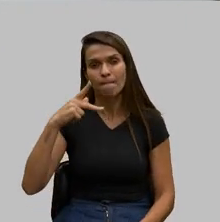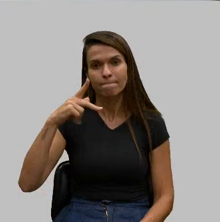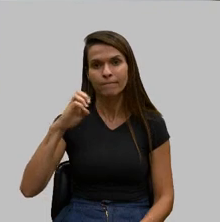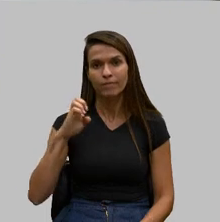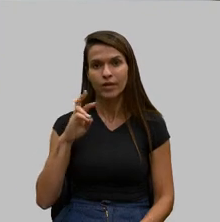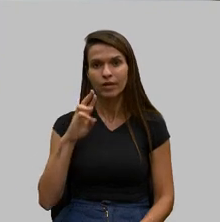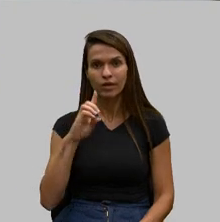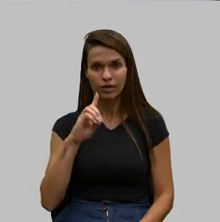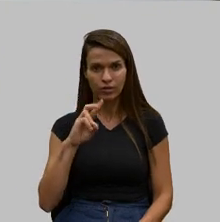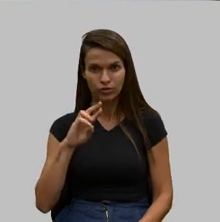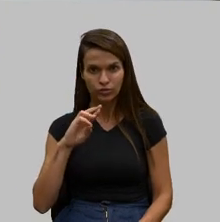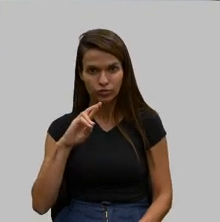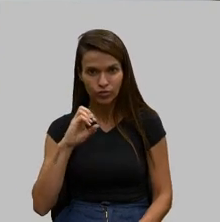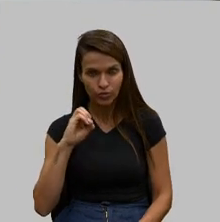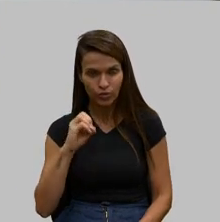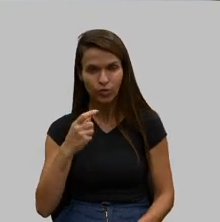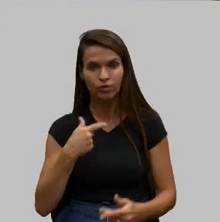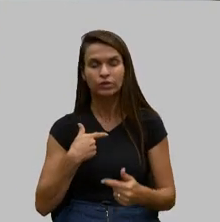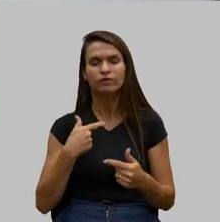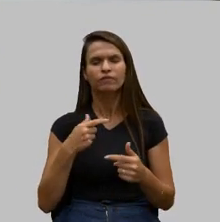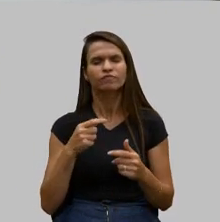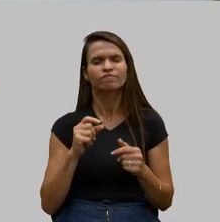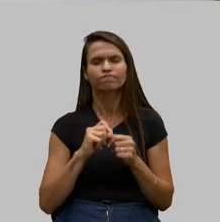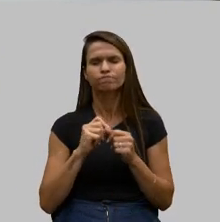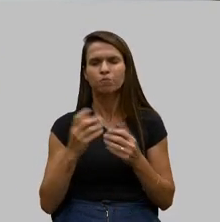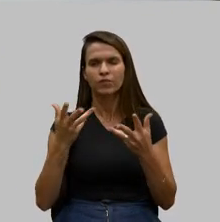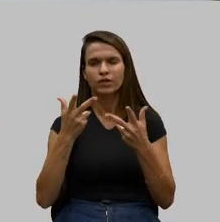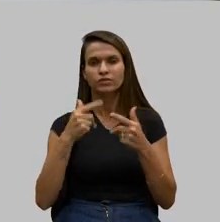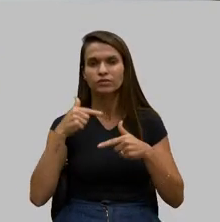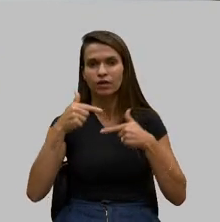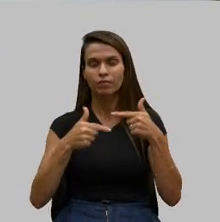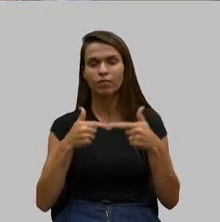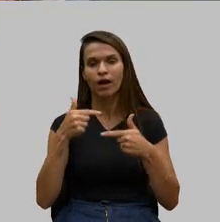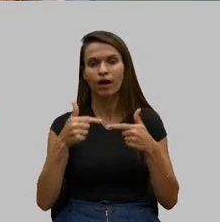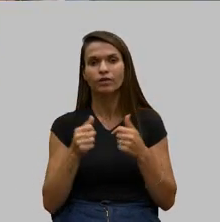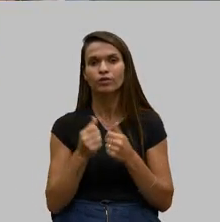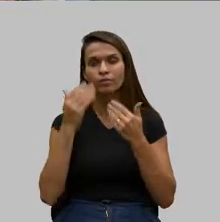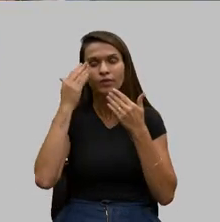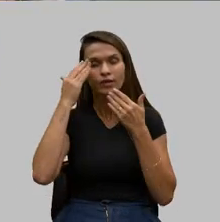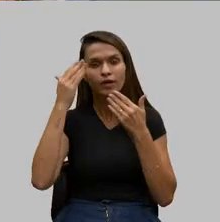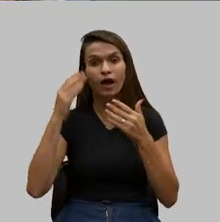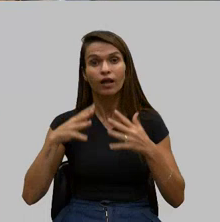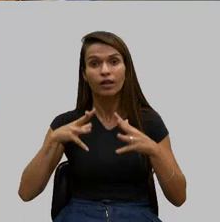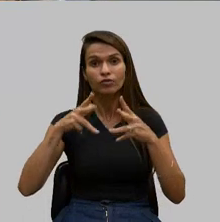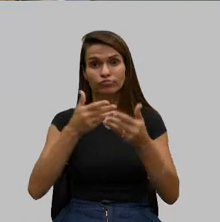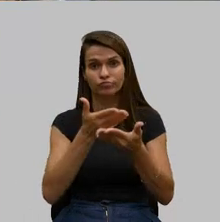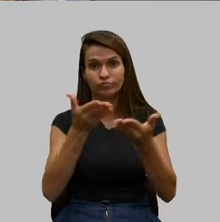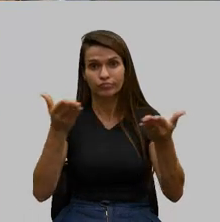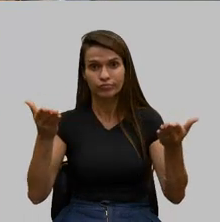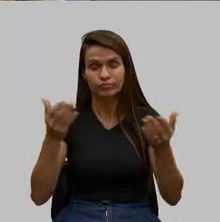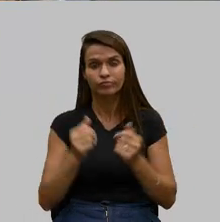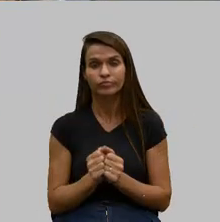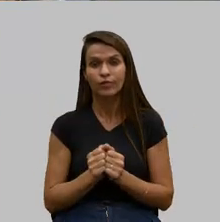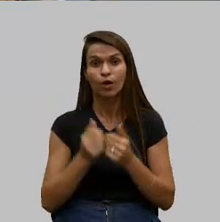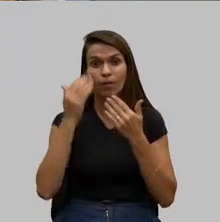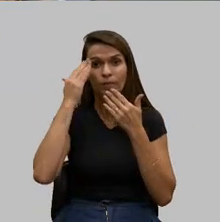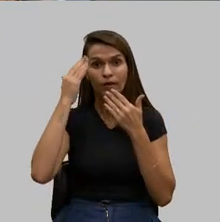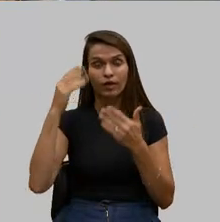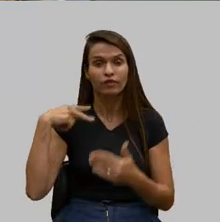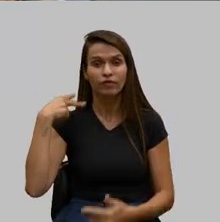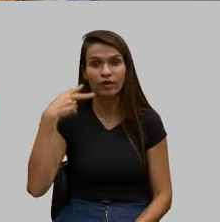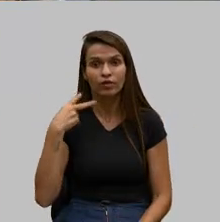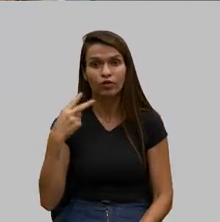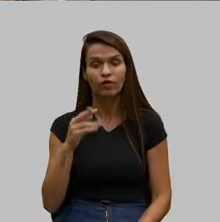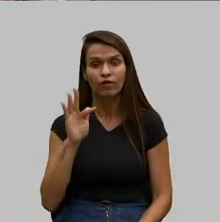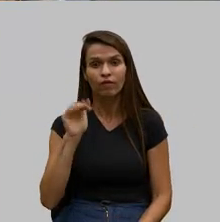um belíssimo trabalho em Lambari e muito obrigado a todos Muito obrigado aqui ao Vereador Fábio Andrielle